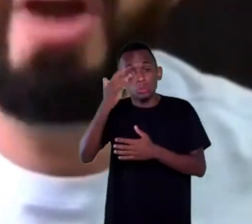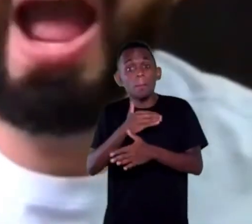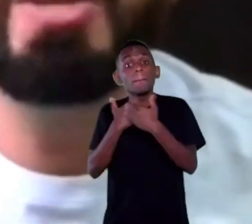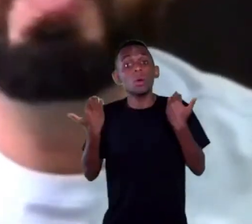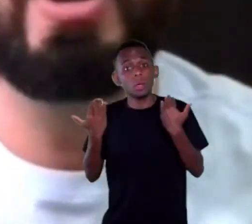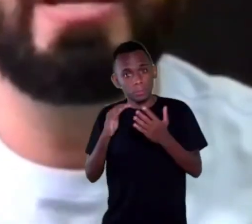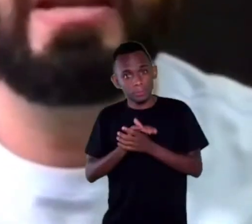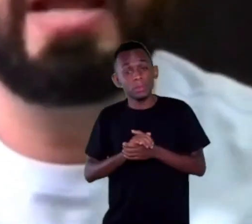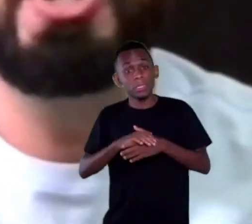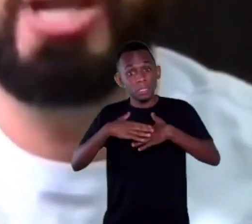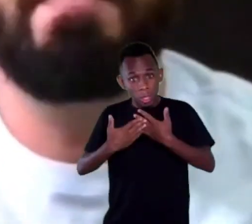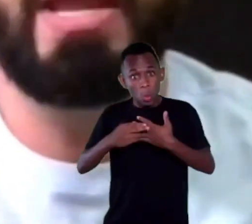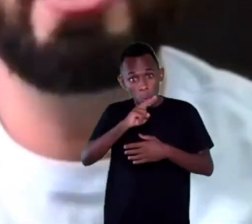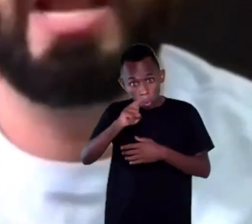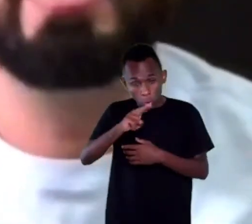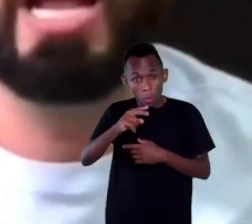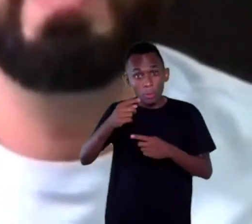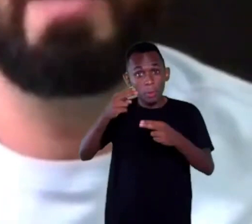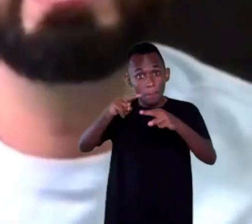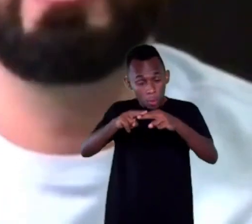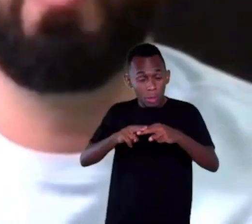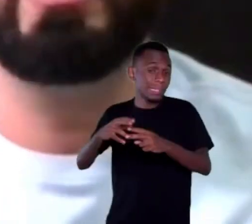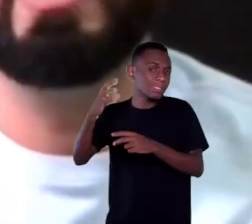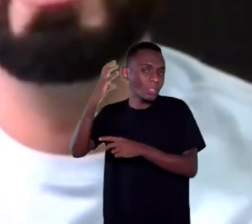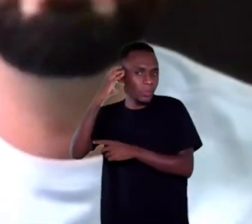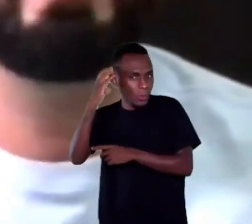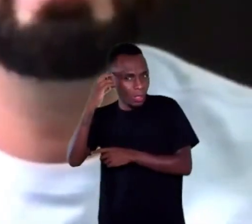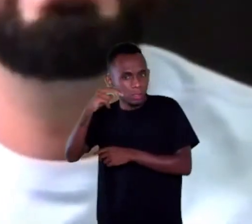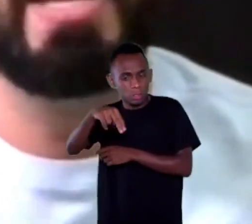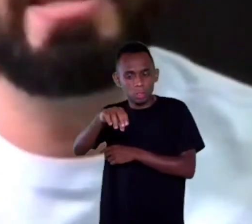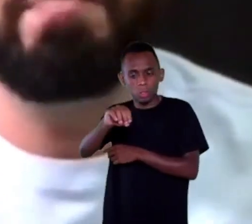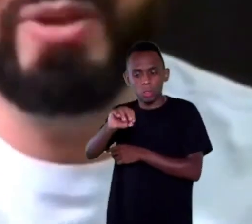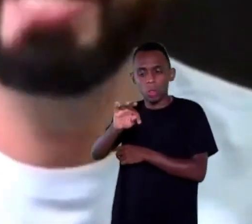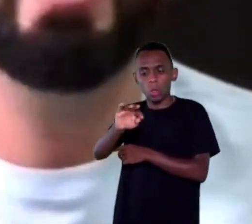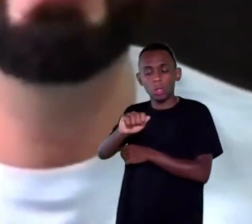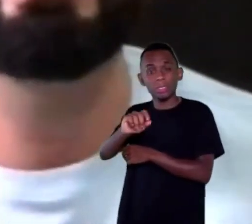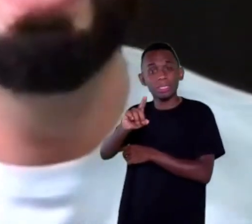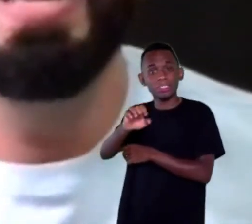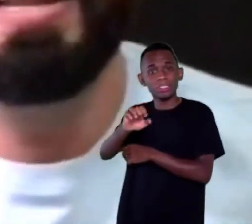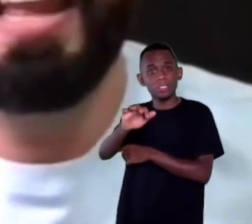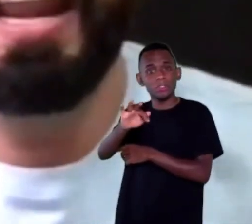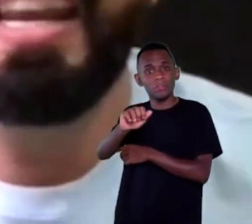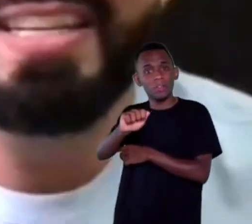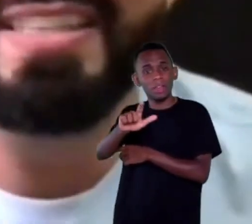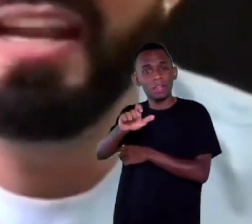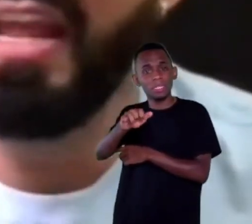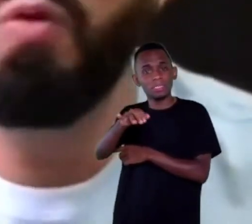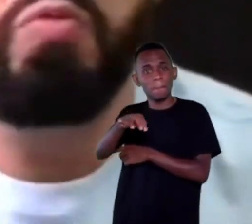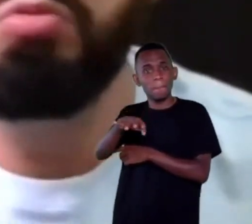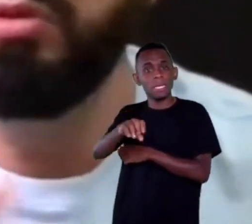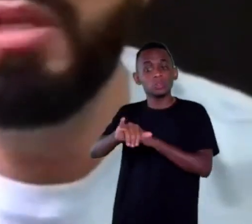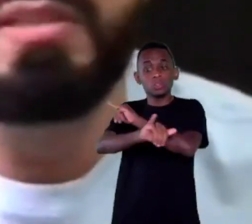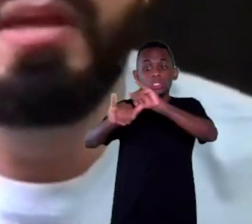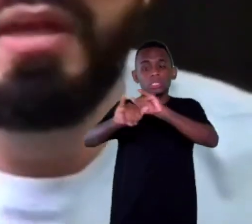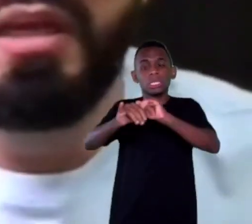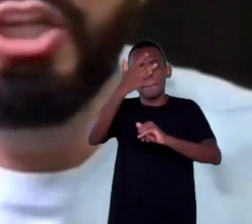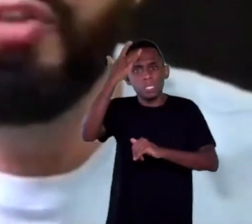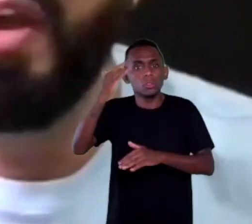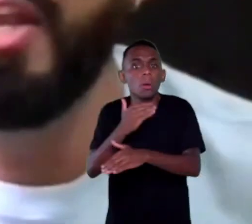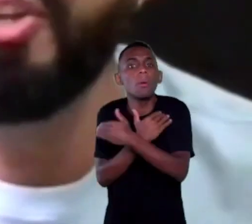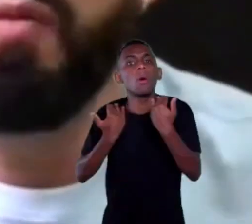por causa do rádio, porque antigamente nas rádios falava assim, nota de falecimento, e depois ia dando aquela lista, né, 1,